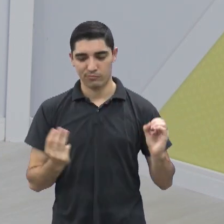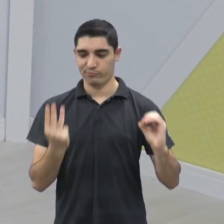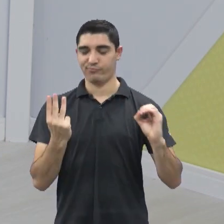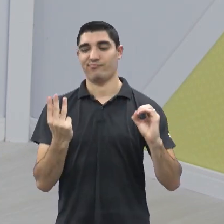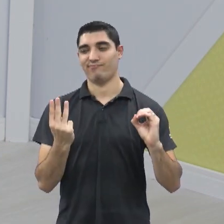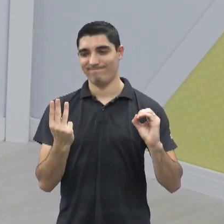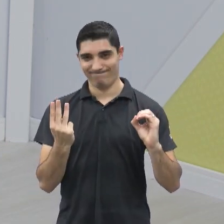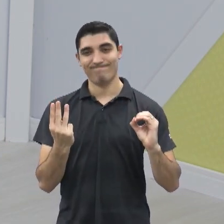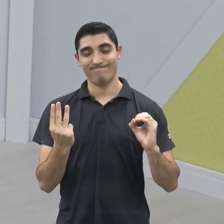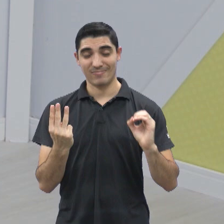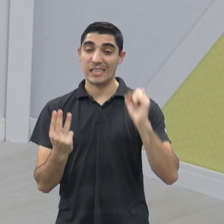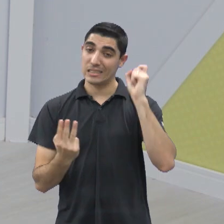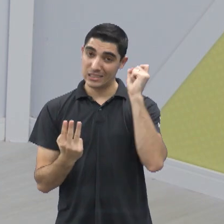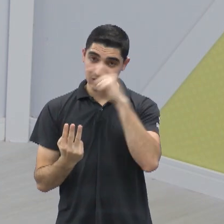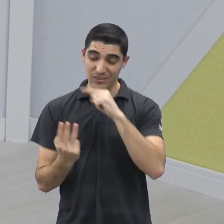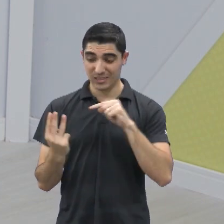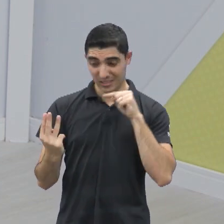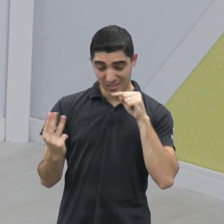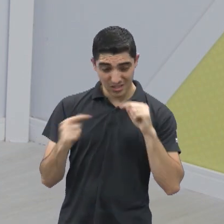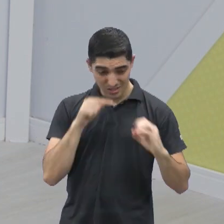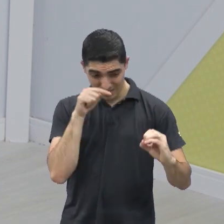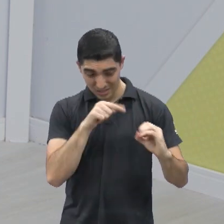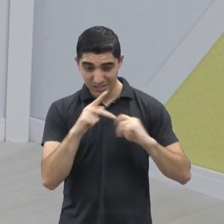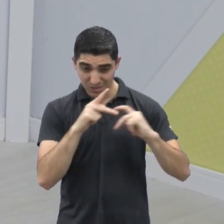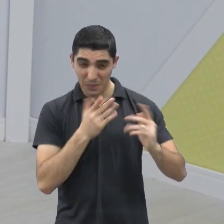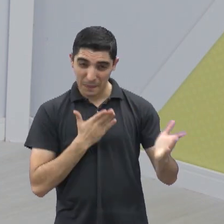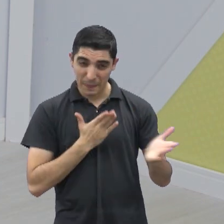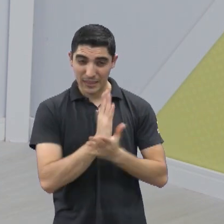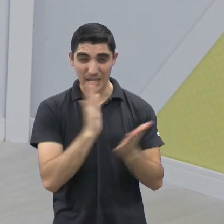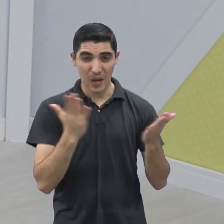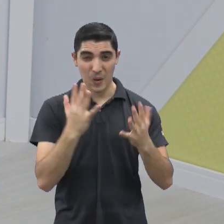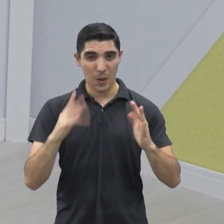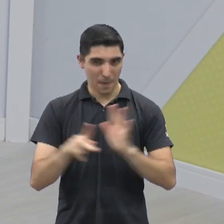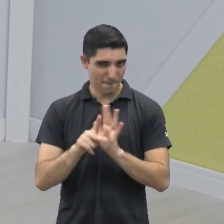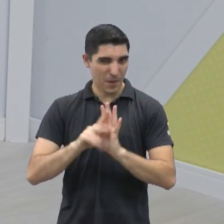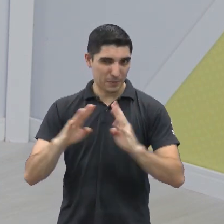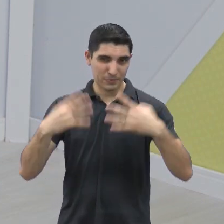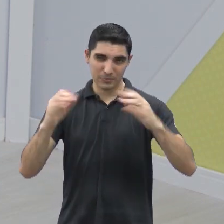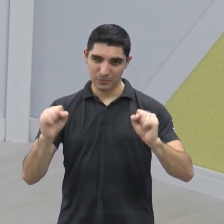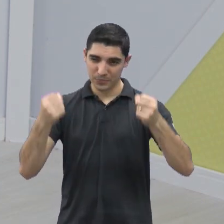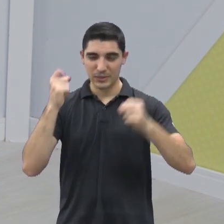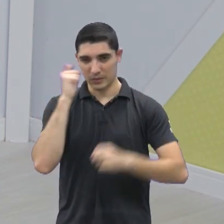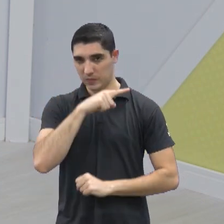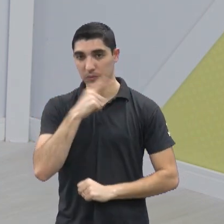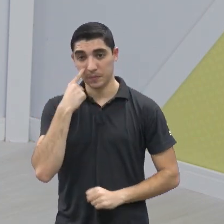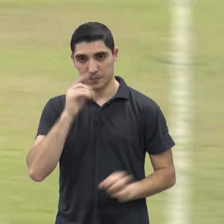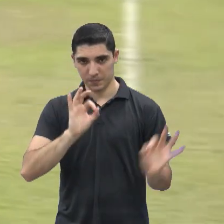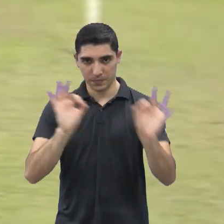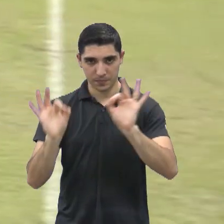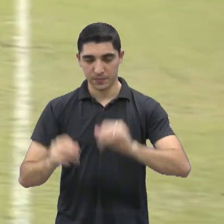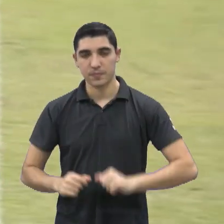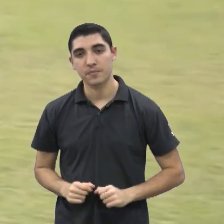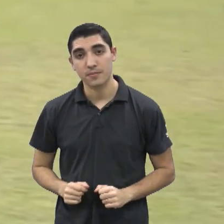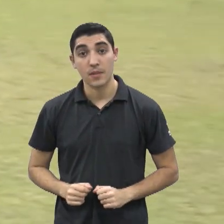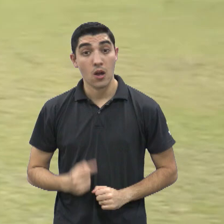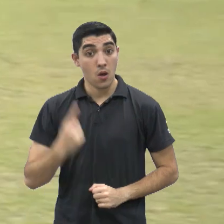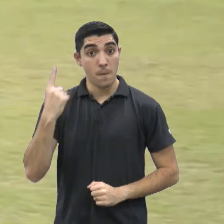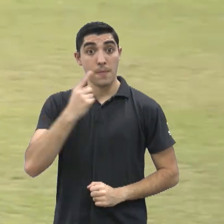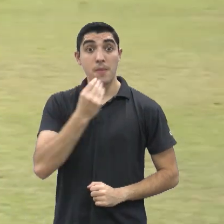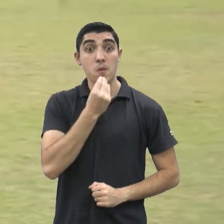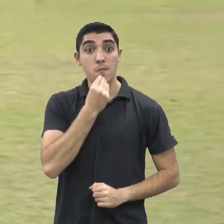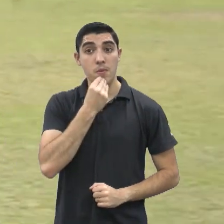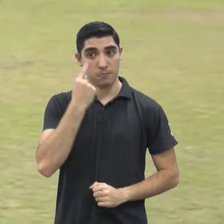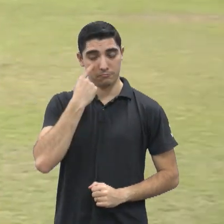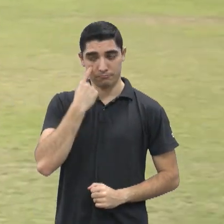aí em termos de classificação para a equipe da Águia do Vale. Vamos ver os gols? Solta, Matheus! O primeiro do jogo saiu nessa jogada